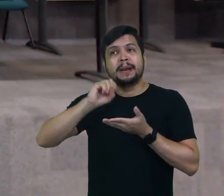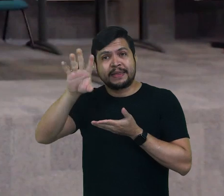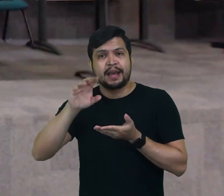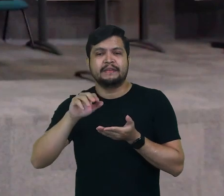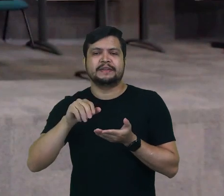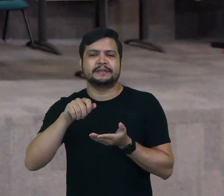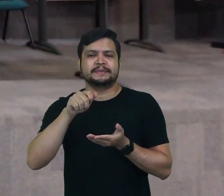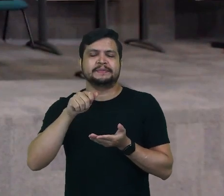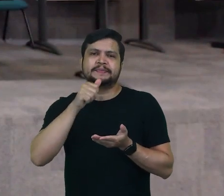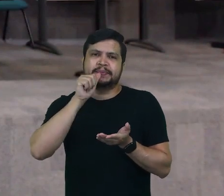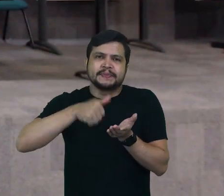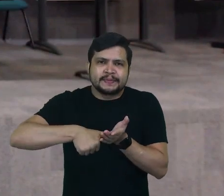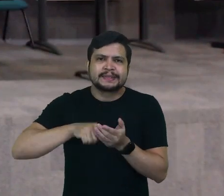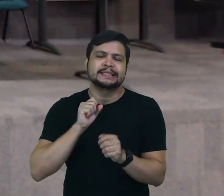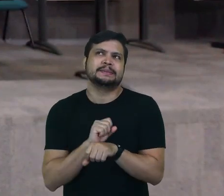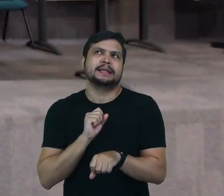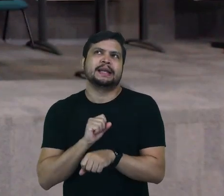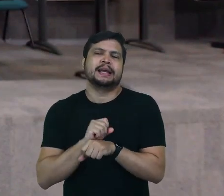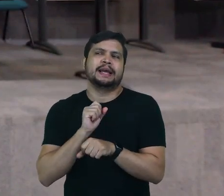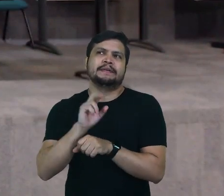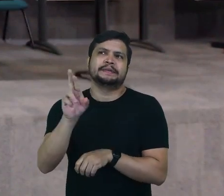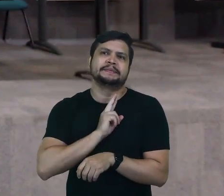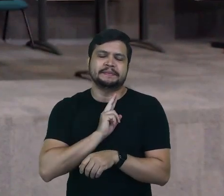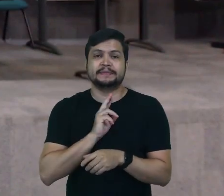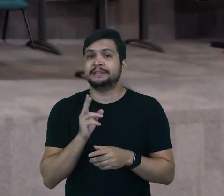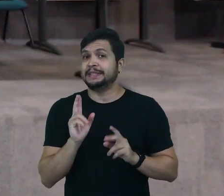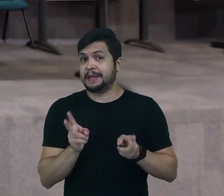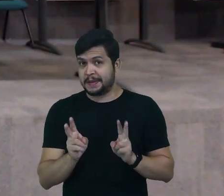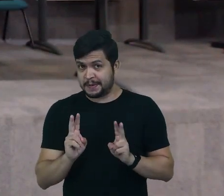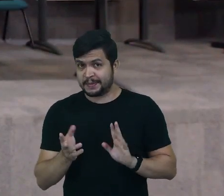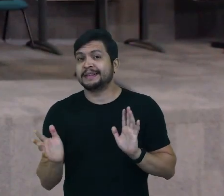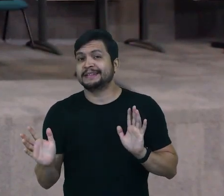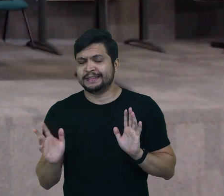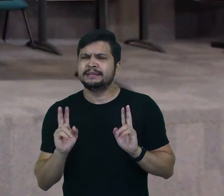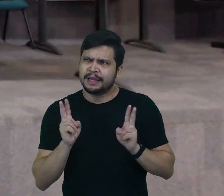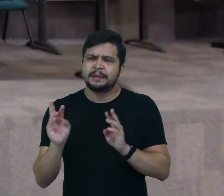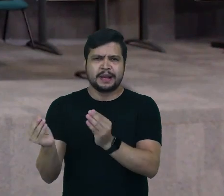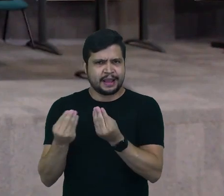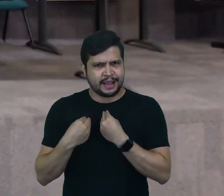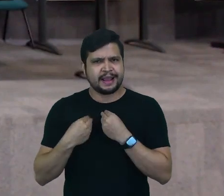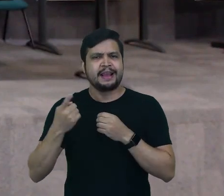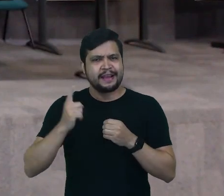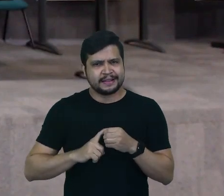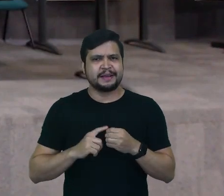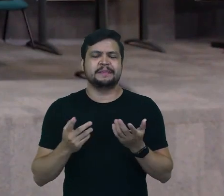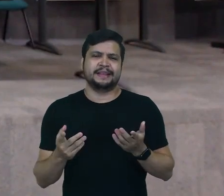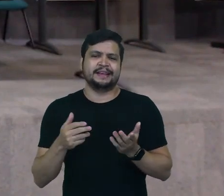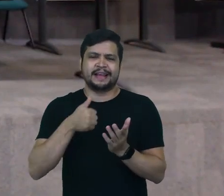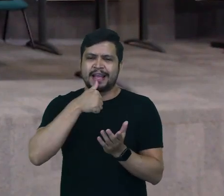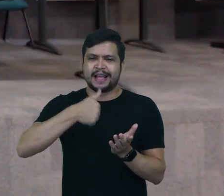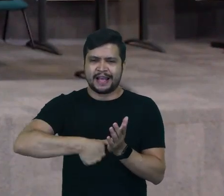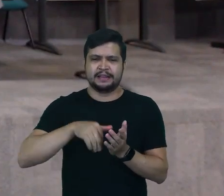Clube, que eu sou São Paulina, eu escrevia para eles direto, eu cobrava resultado, tudo, e eu sempre recebia